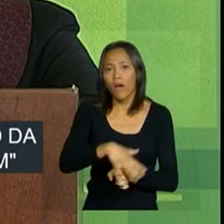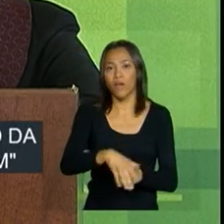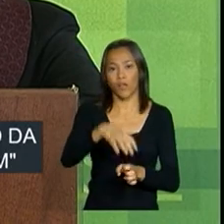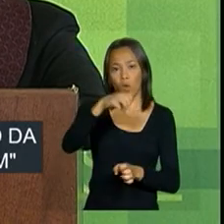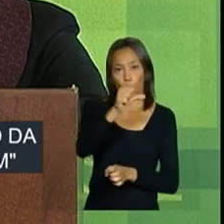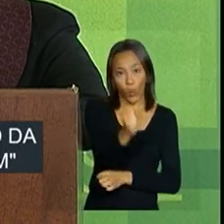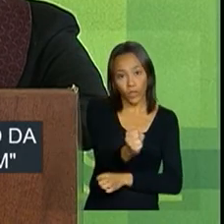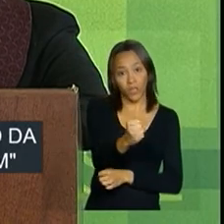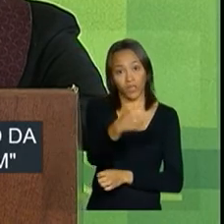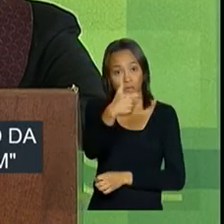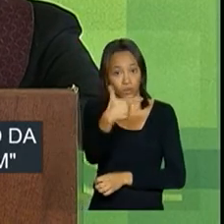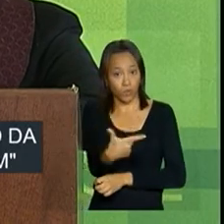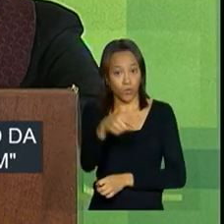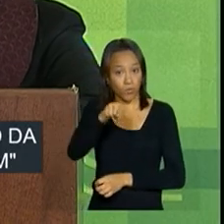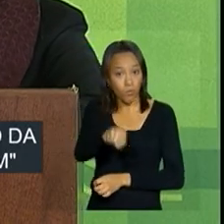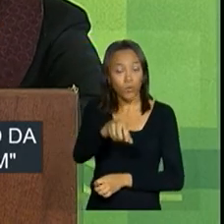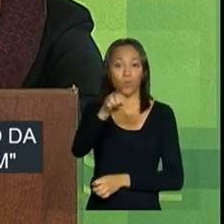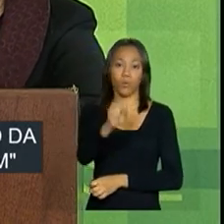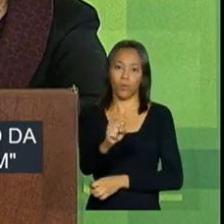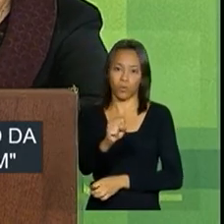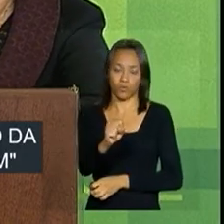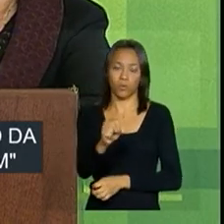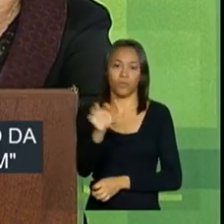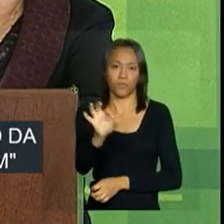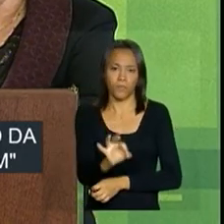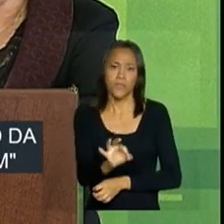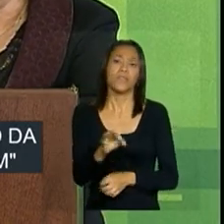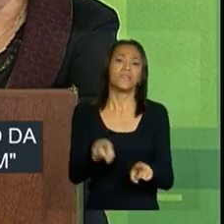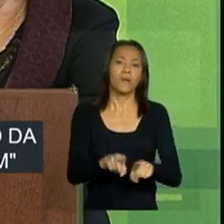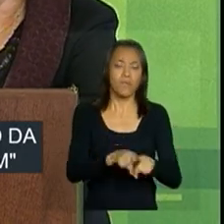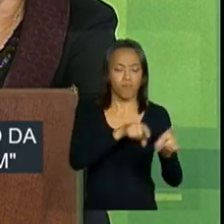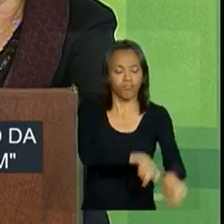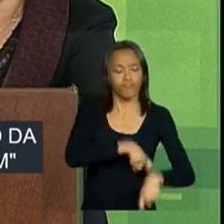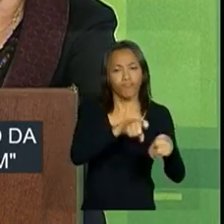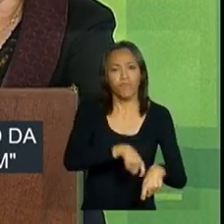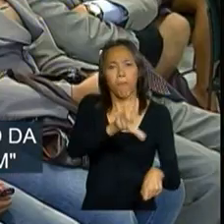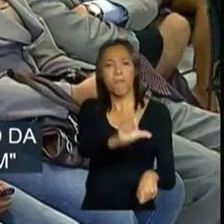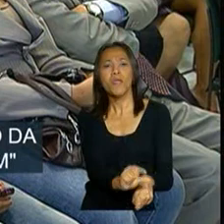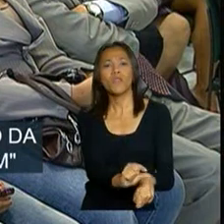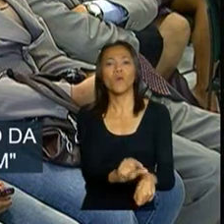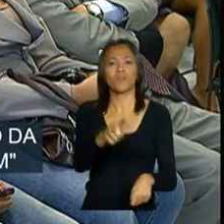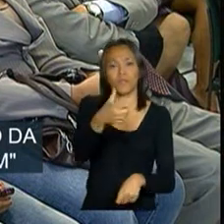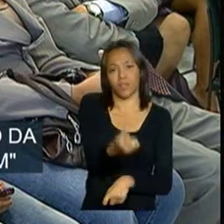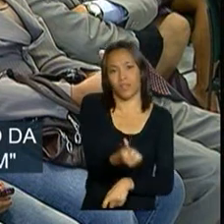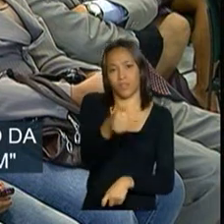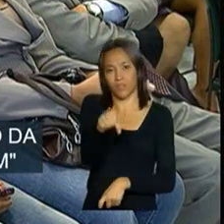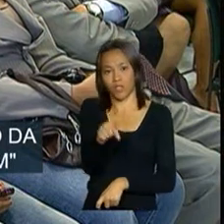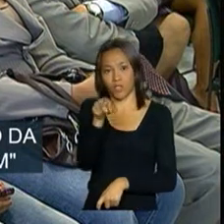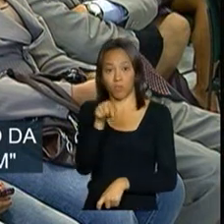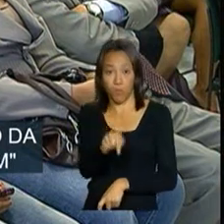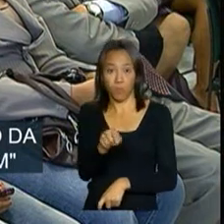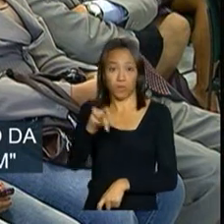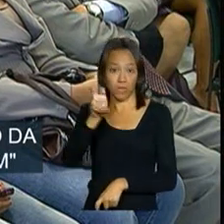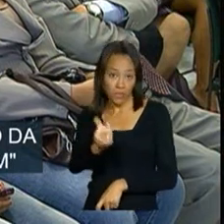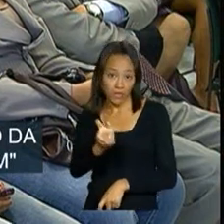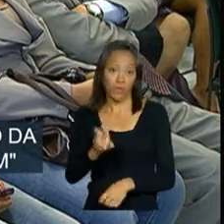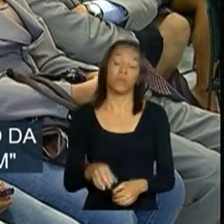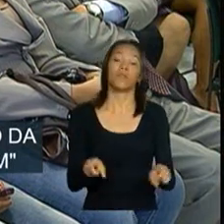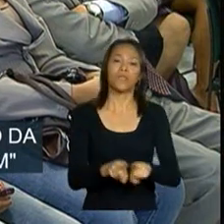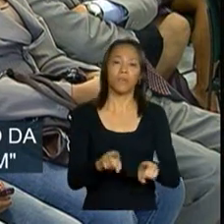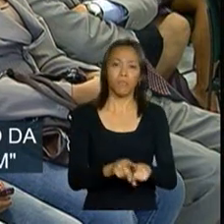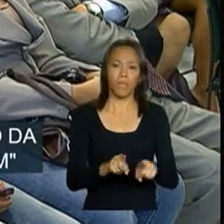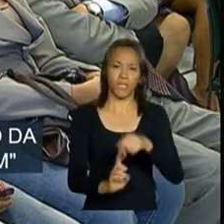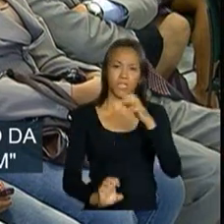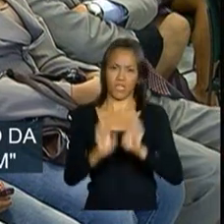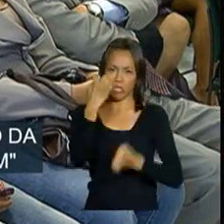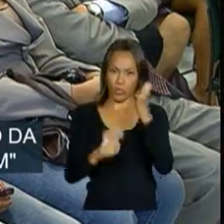80 e 2.8 em grau menor a agropecuária 67.5 EA indústria